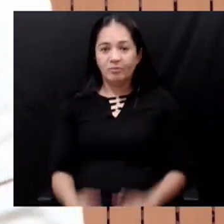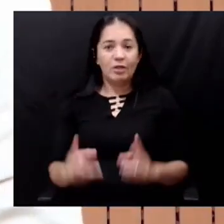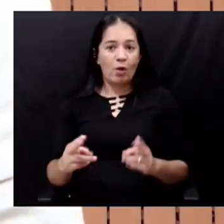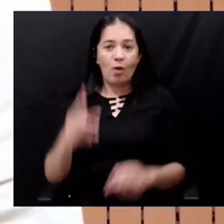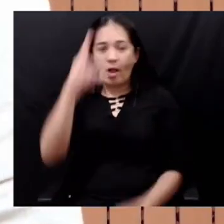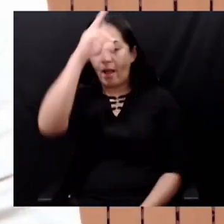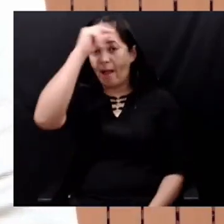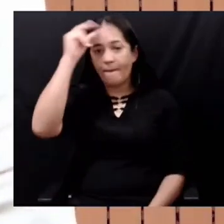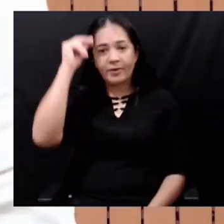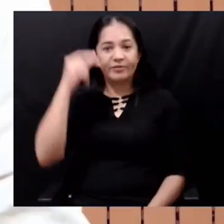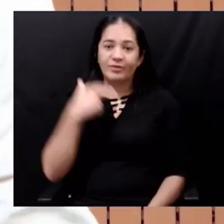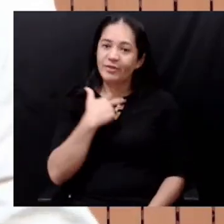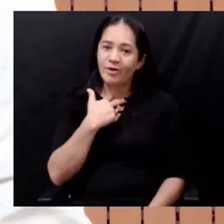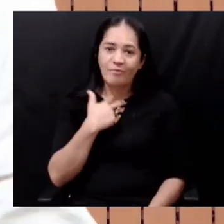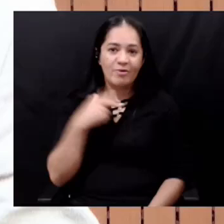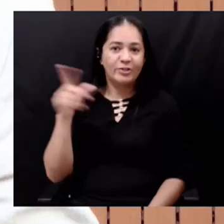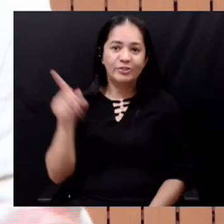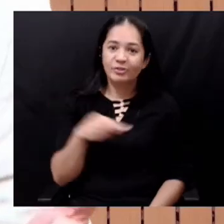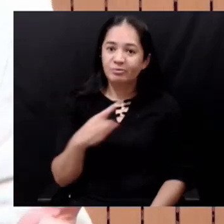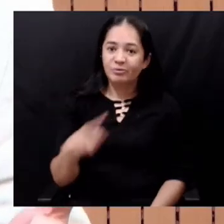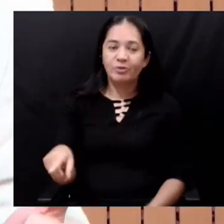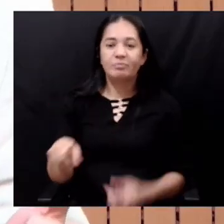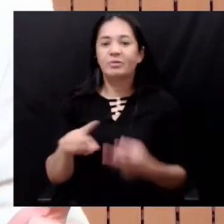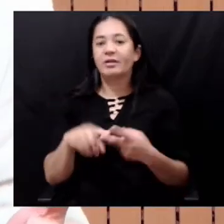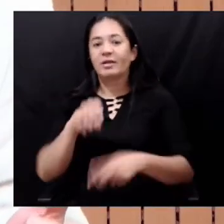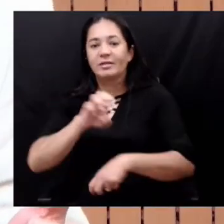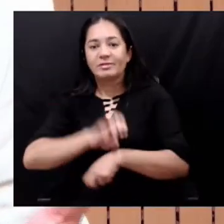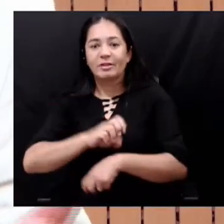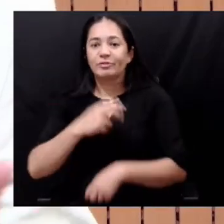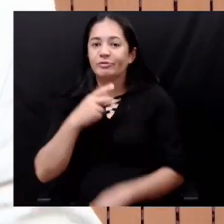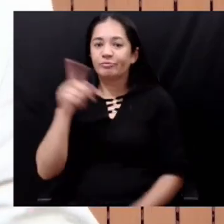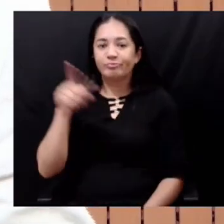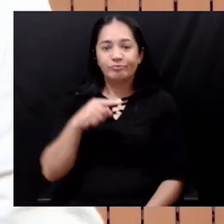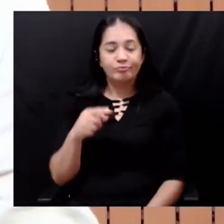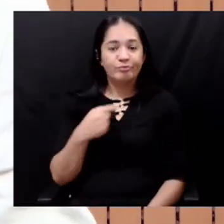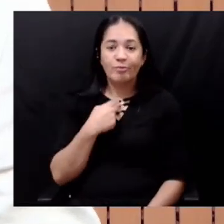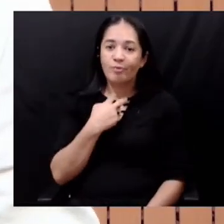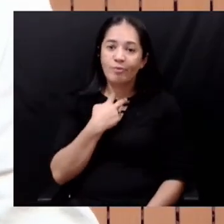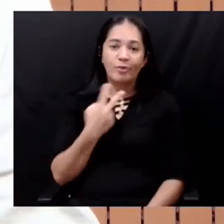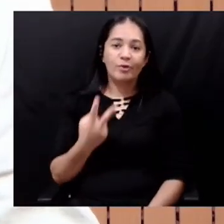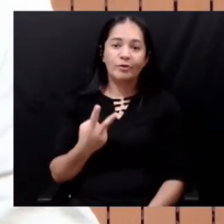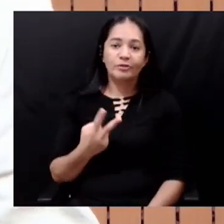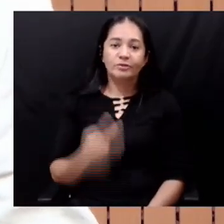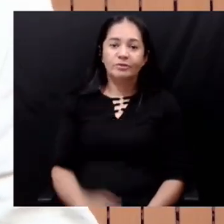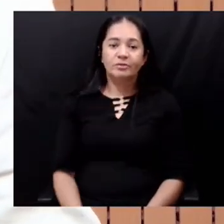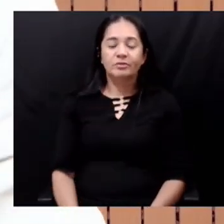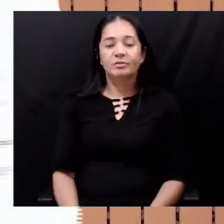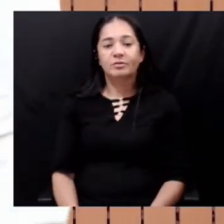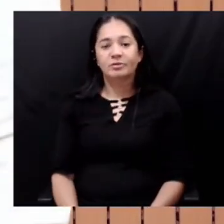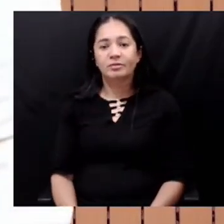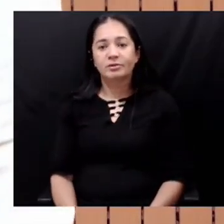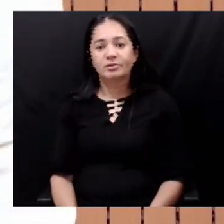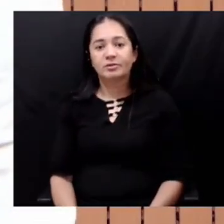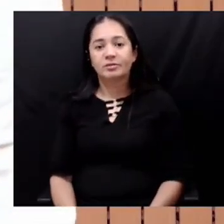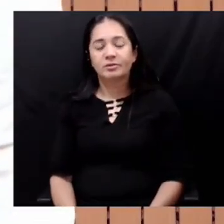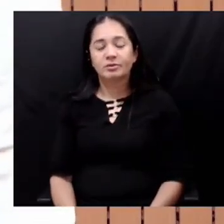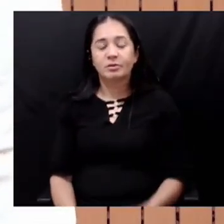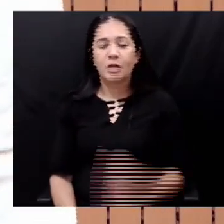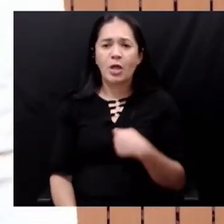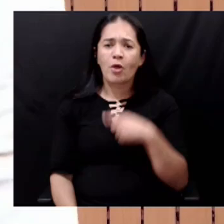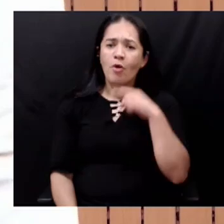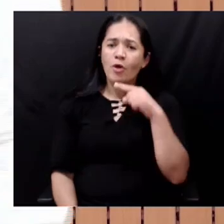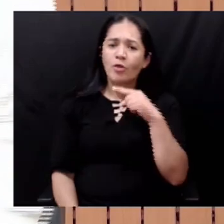com estados. Prefeituras não, né? Eu sempre tenho essa dúvida. É o município,